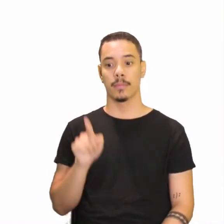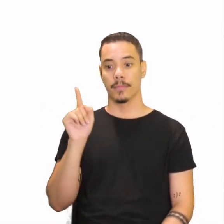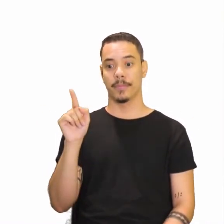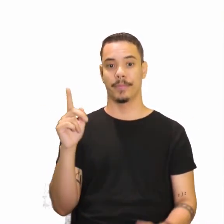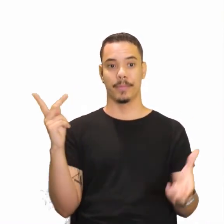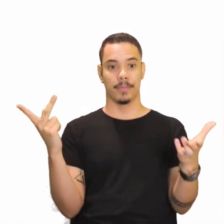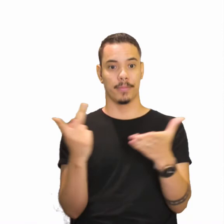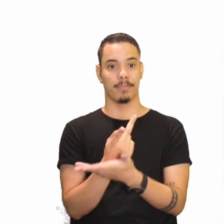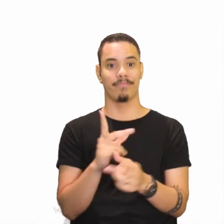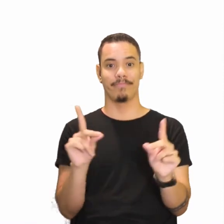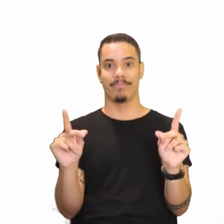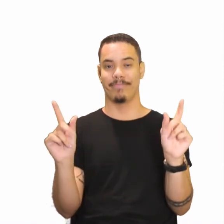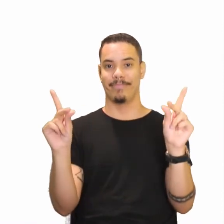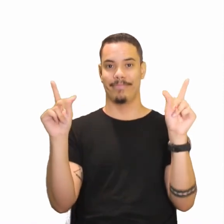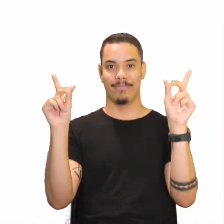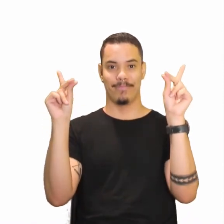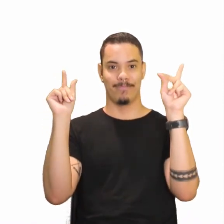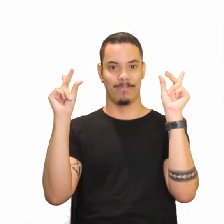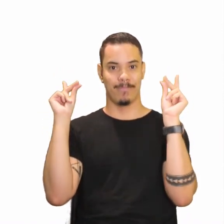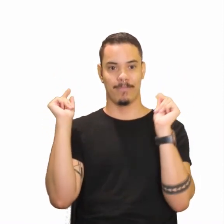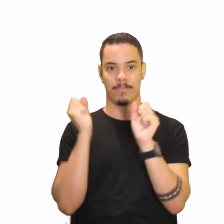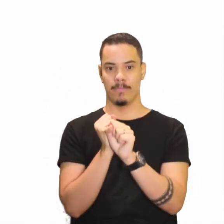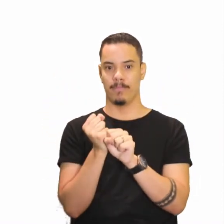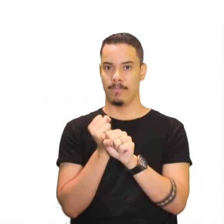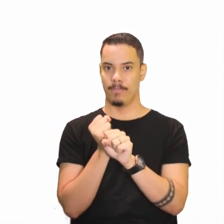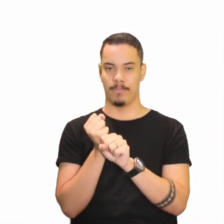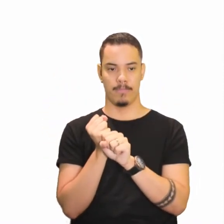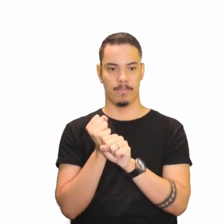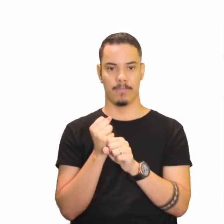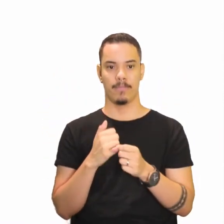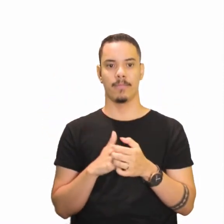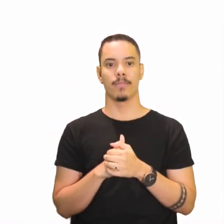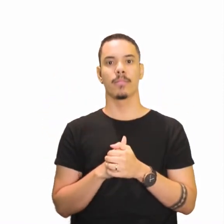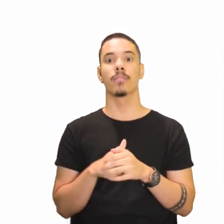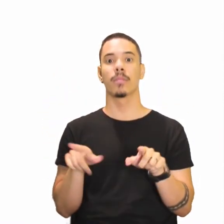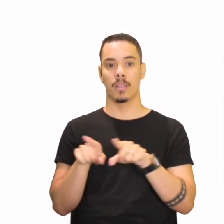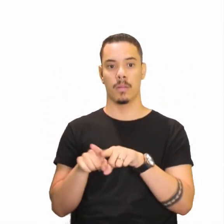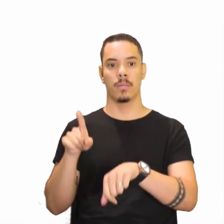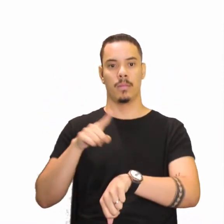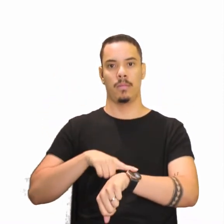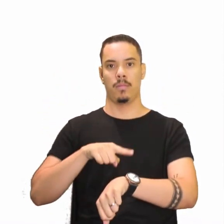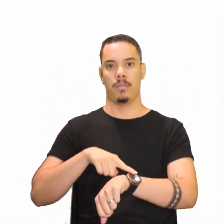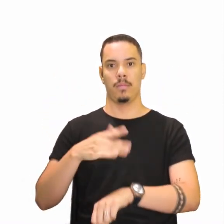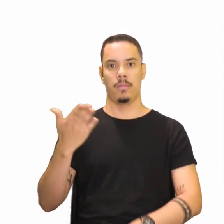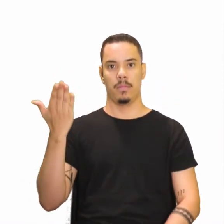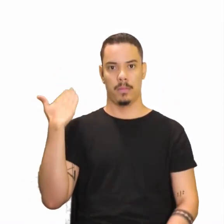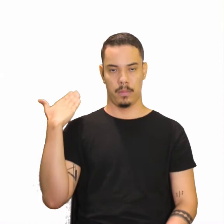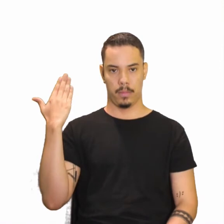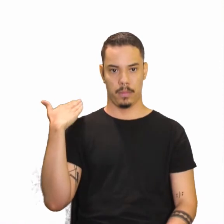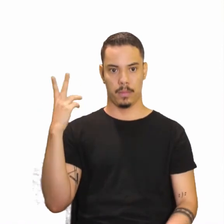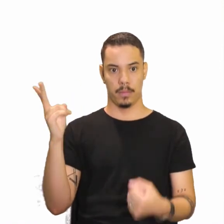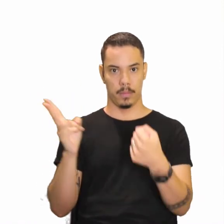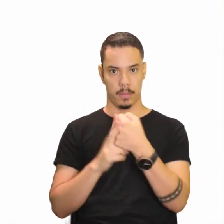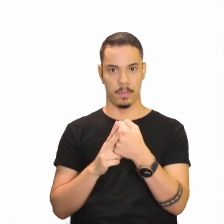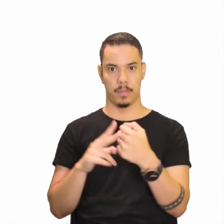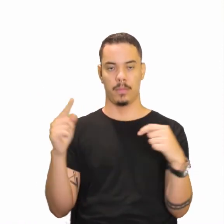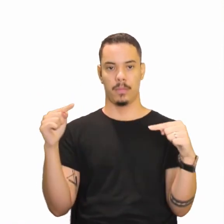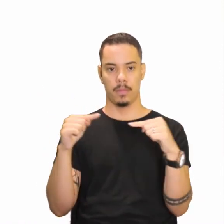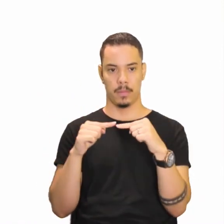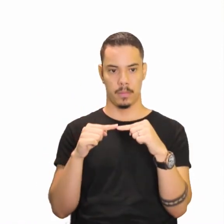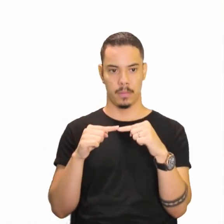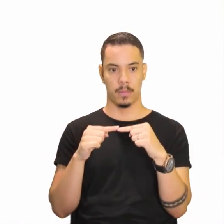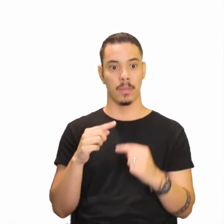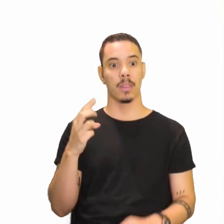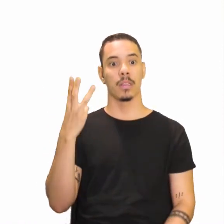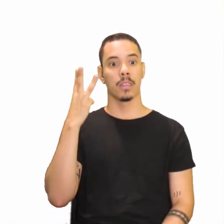aconteceu há muitos anos. Tempo passado. Vai ser o quê? Verbo haver. Há